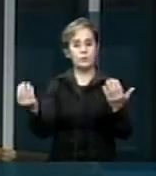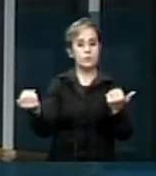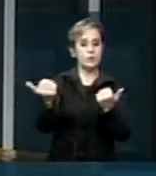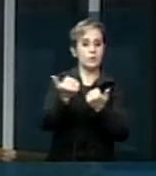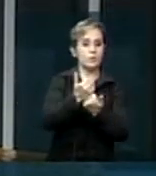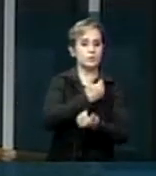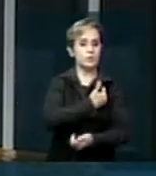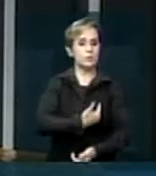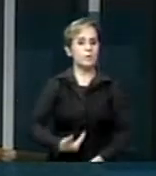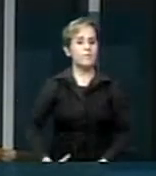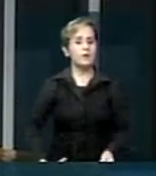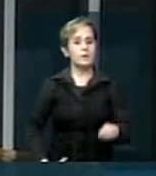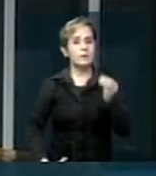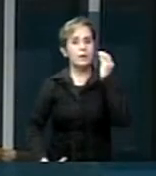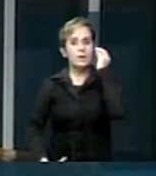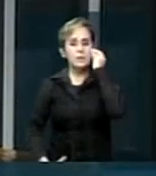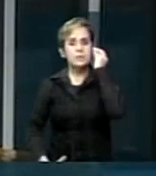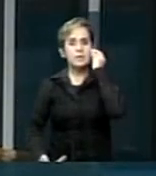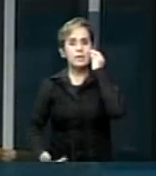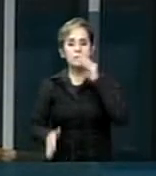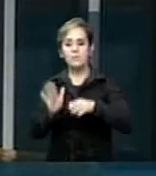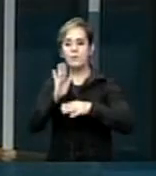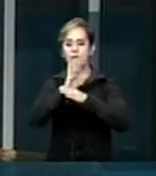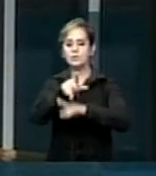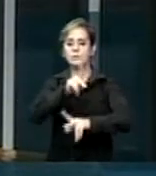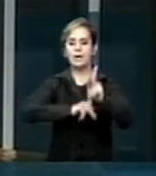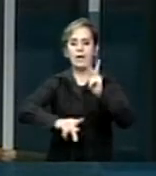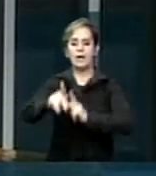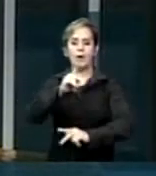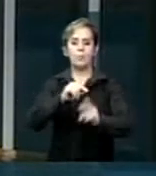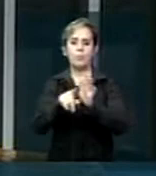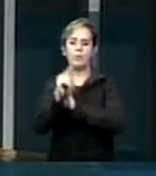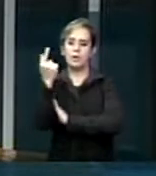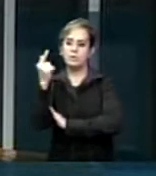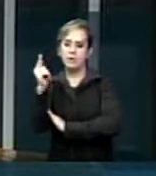fazer algo pela população que vive em Goiás e em Minas Gerais.